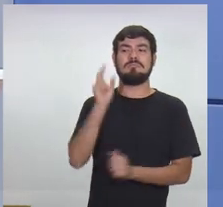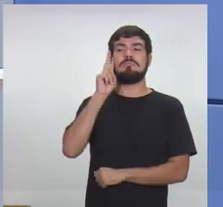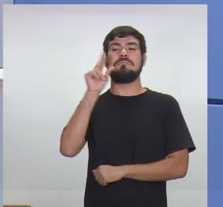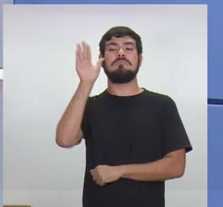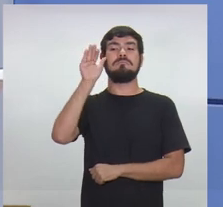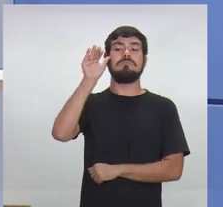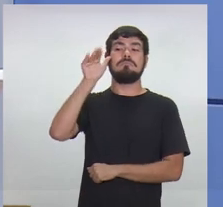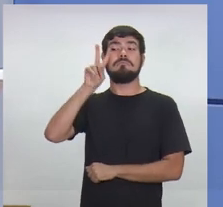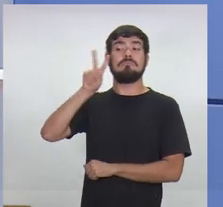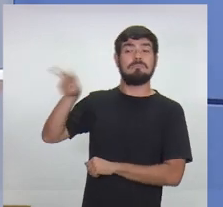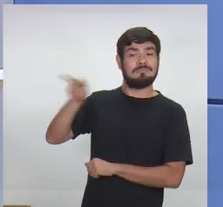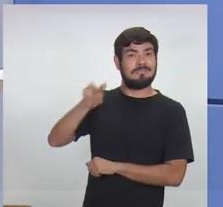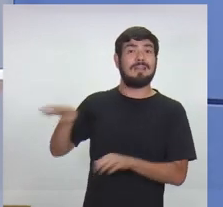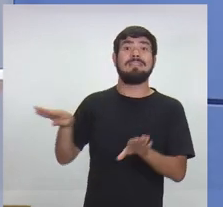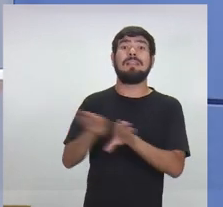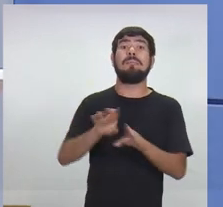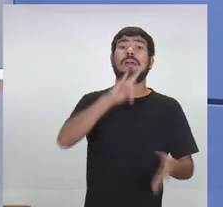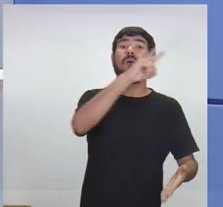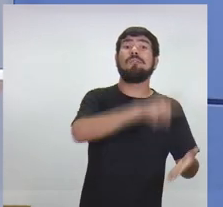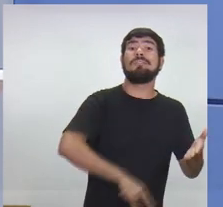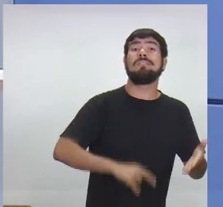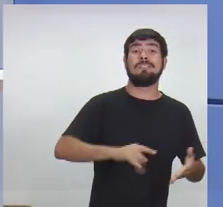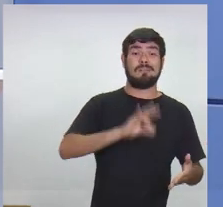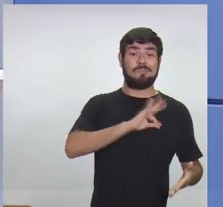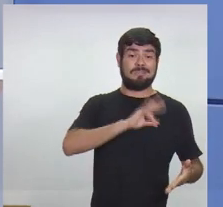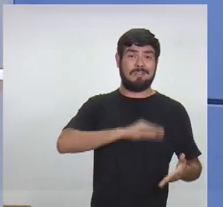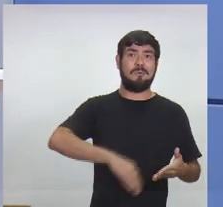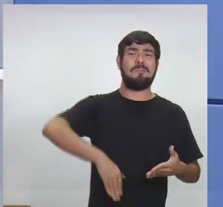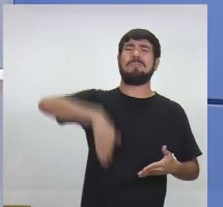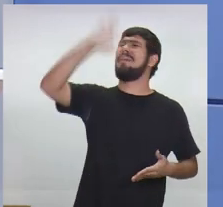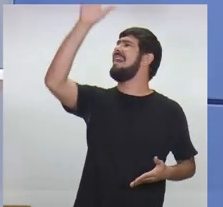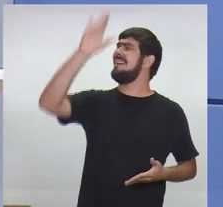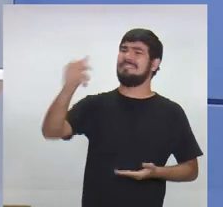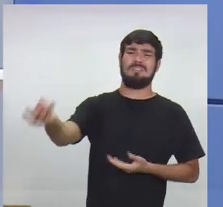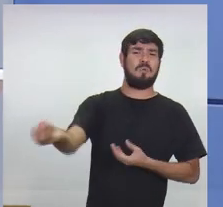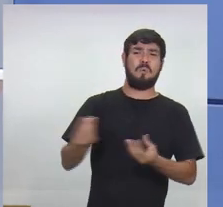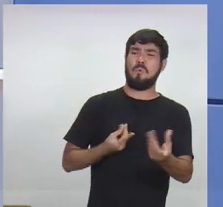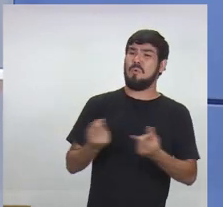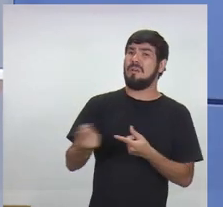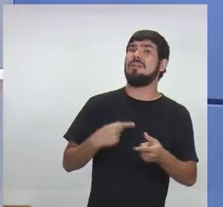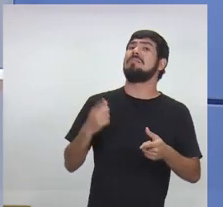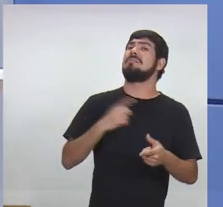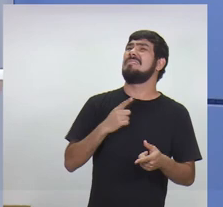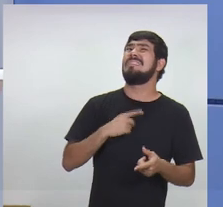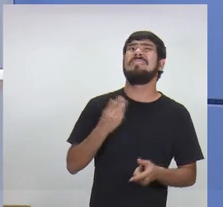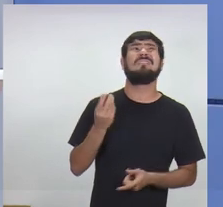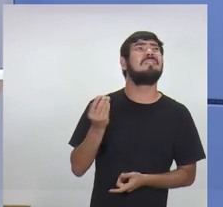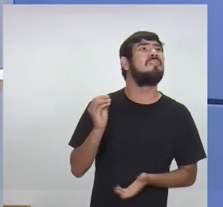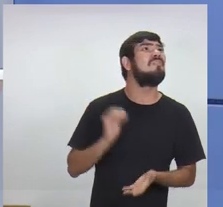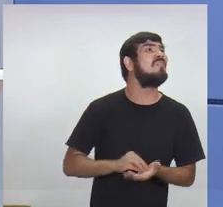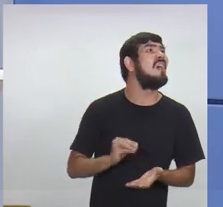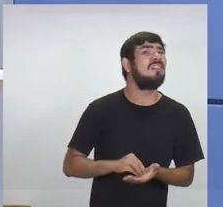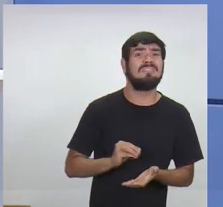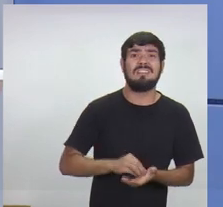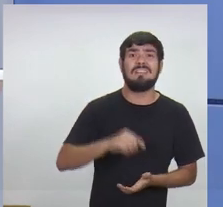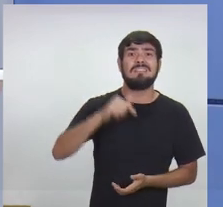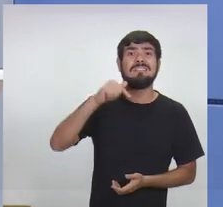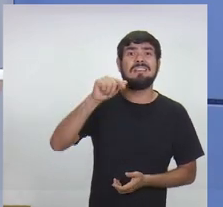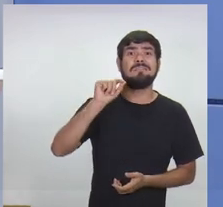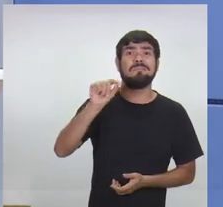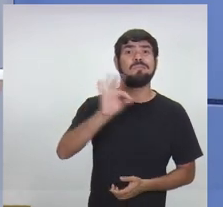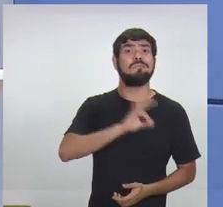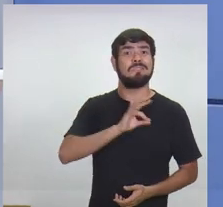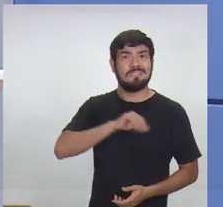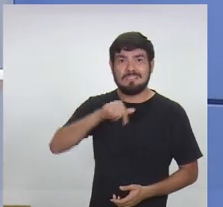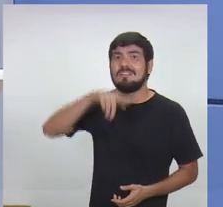nós temos que investir também na contratação de mais policiais sim nós tínhamos onde há deficiência de aproximadamente sete mil policiais militares que